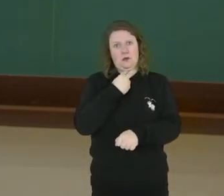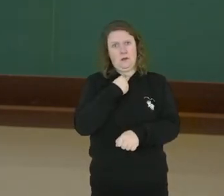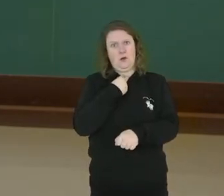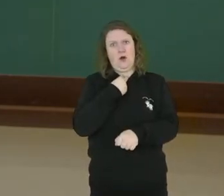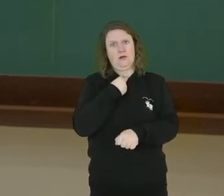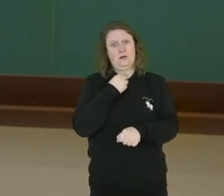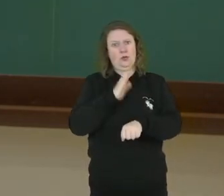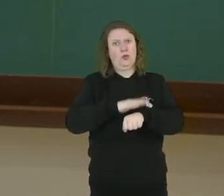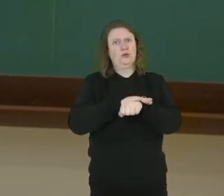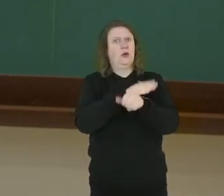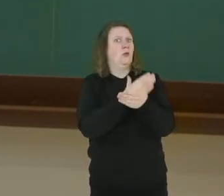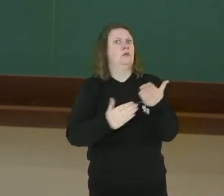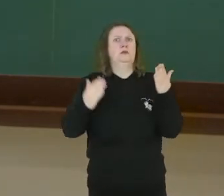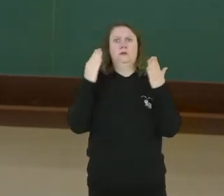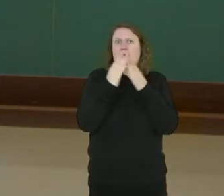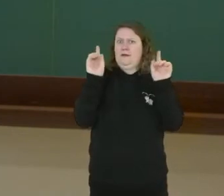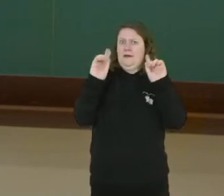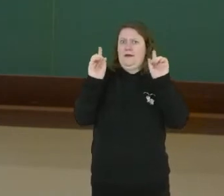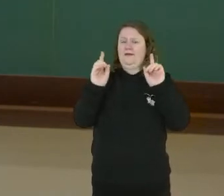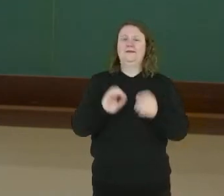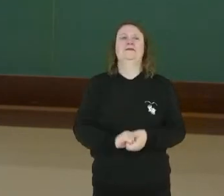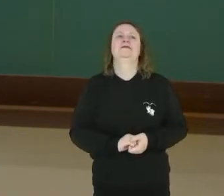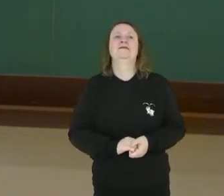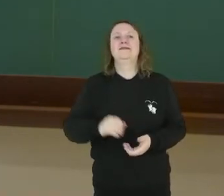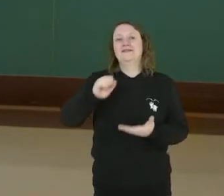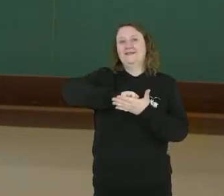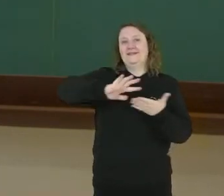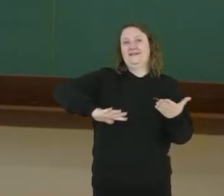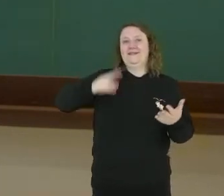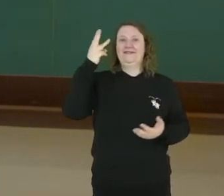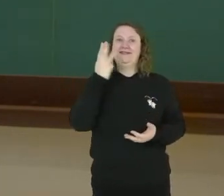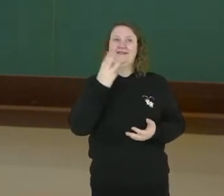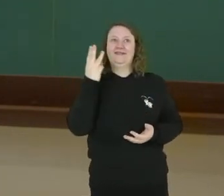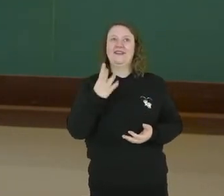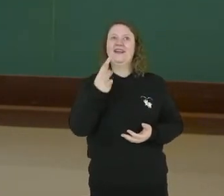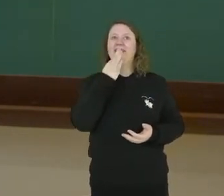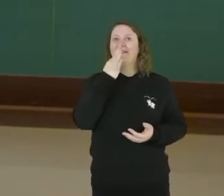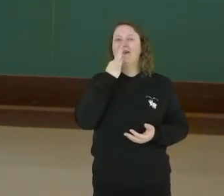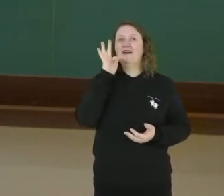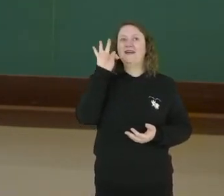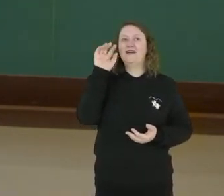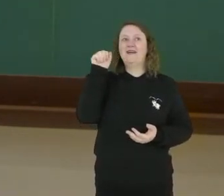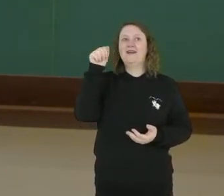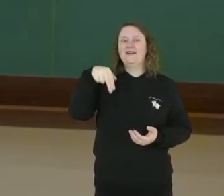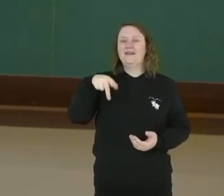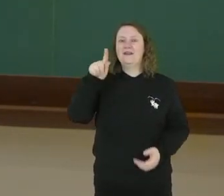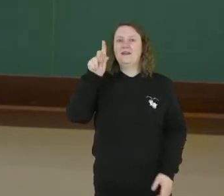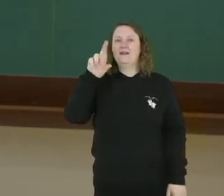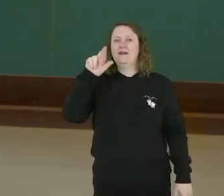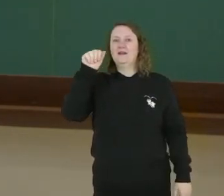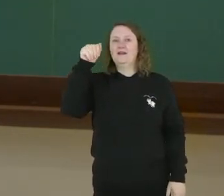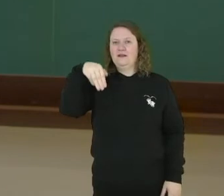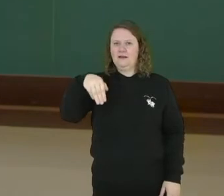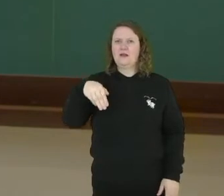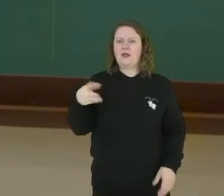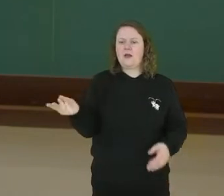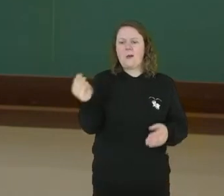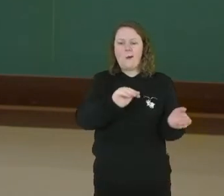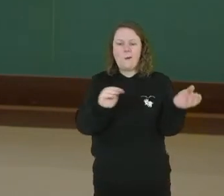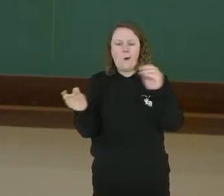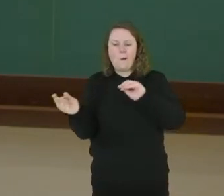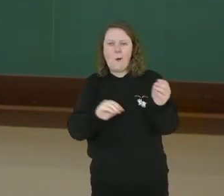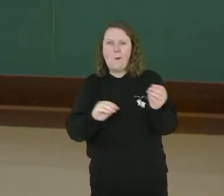hein? Exercício número 3. Você conhece o Tangram? O Tangram é um quebra-cabeça